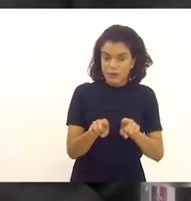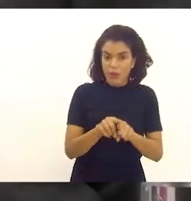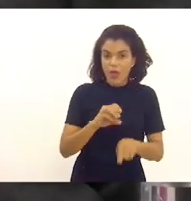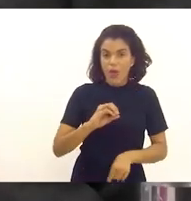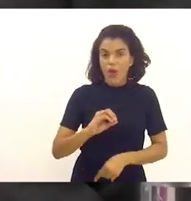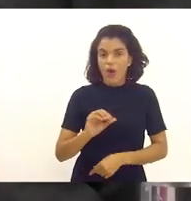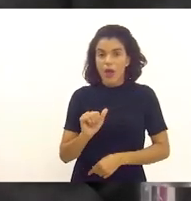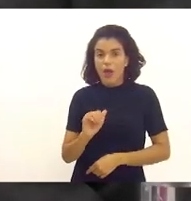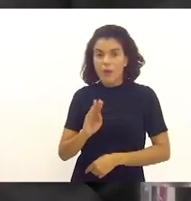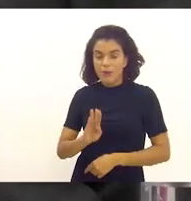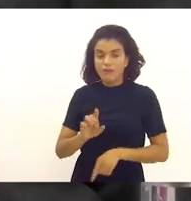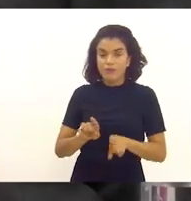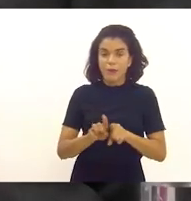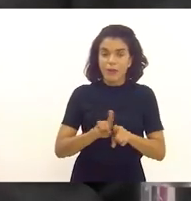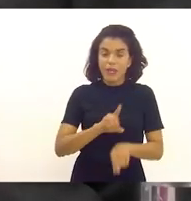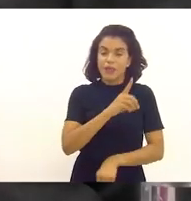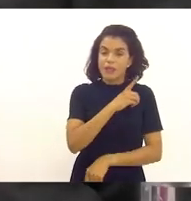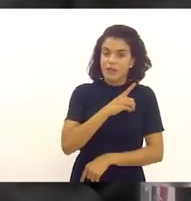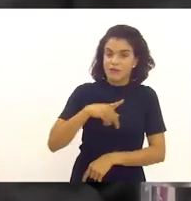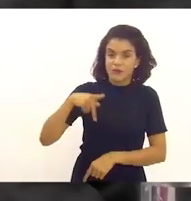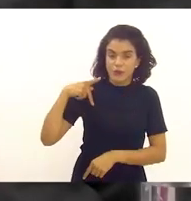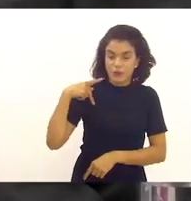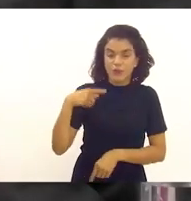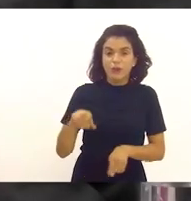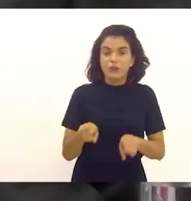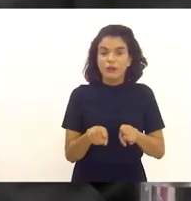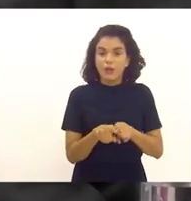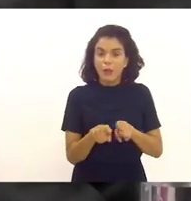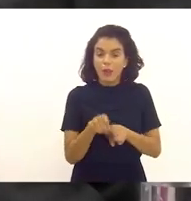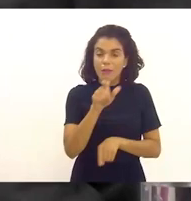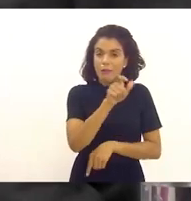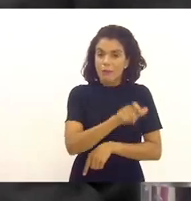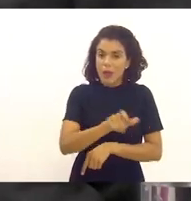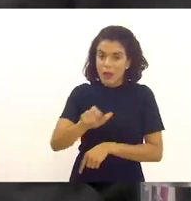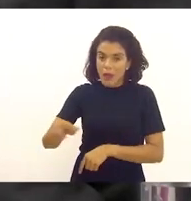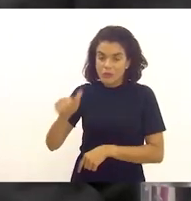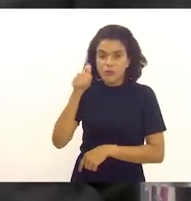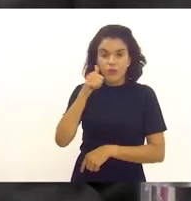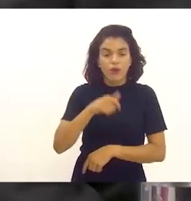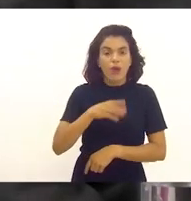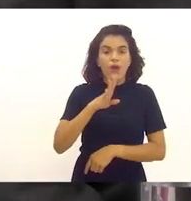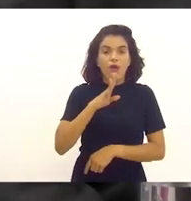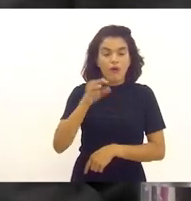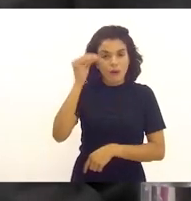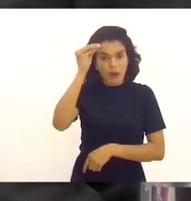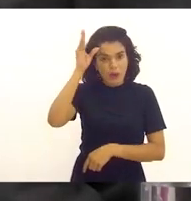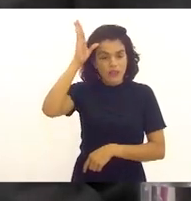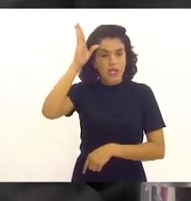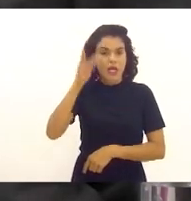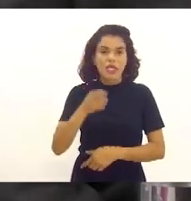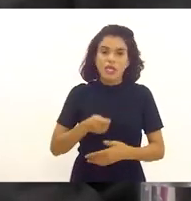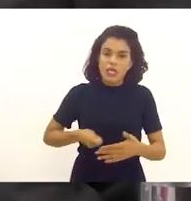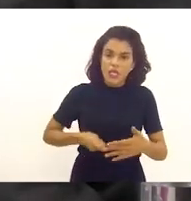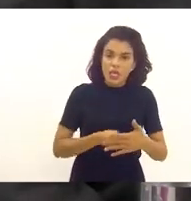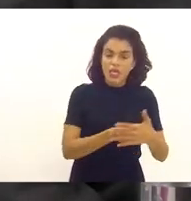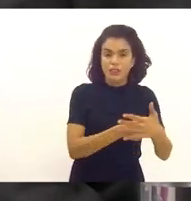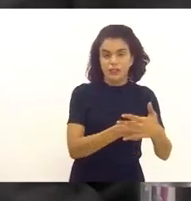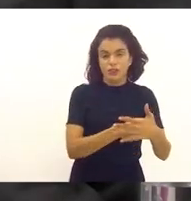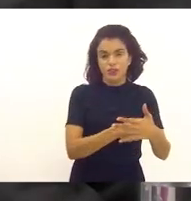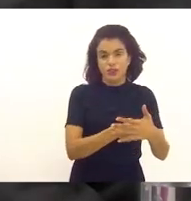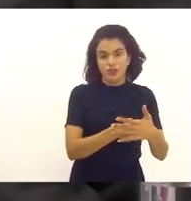OAB também é para defensoria pública e sobretudo para as mulheres conhecerem e exigirem dos seus